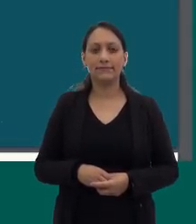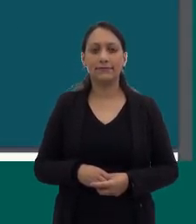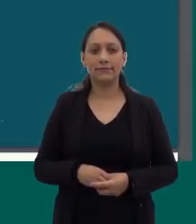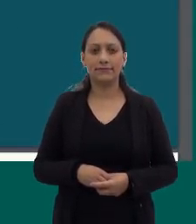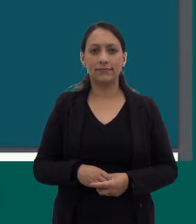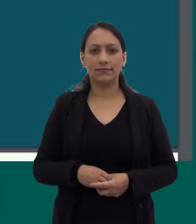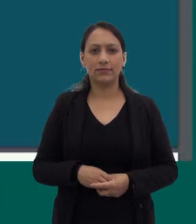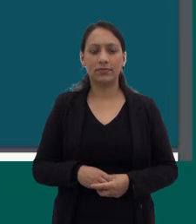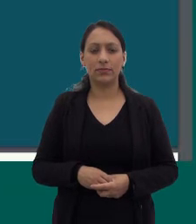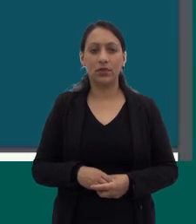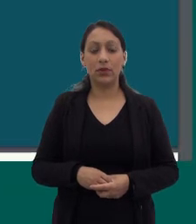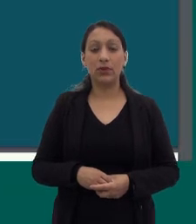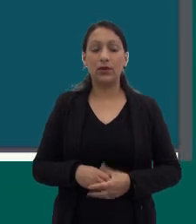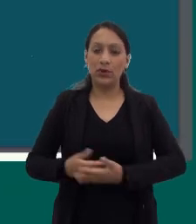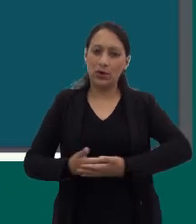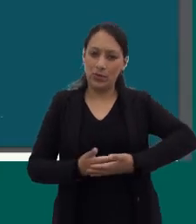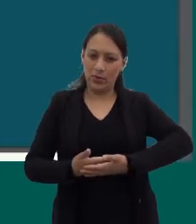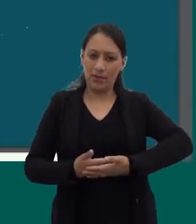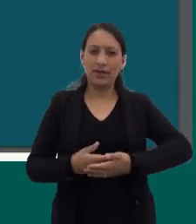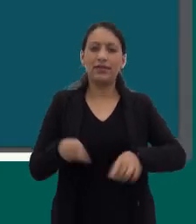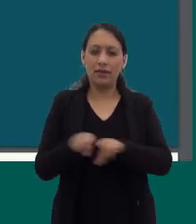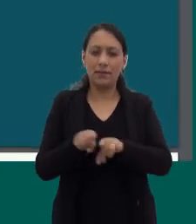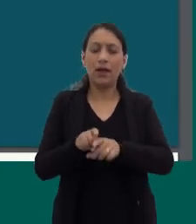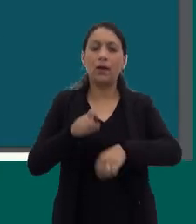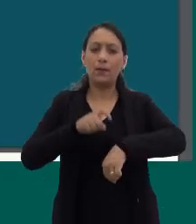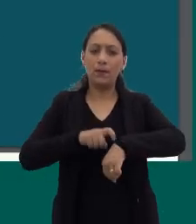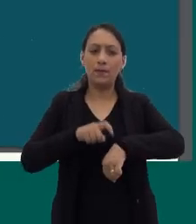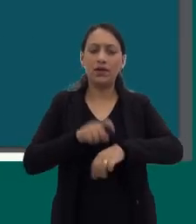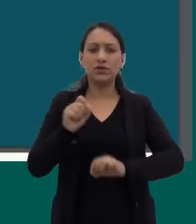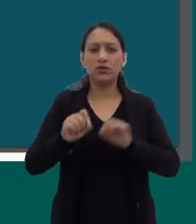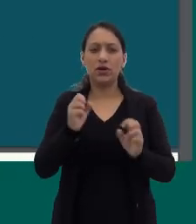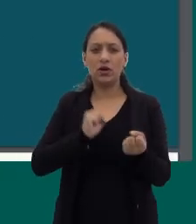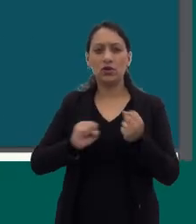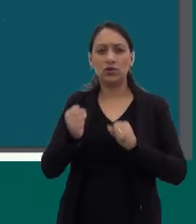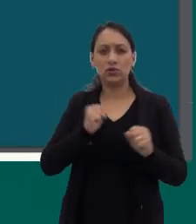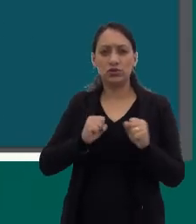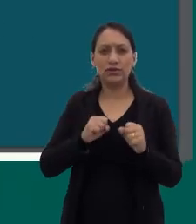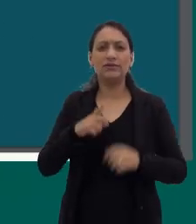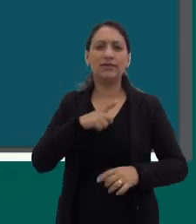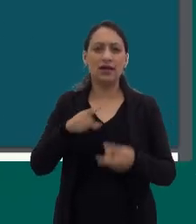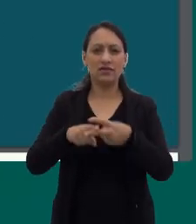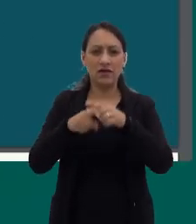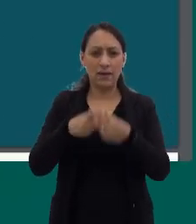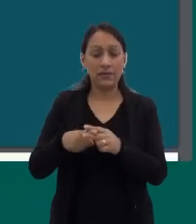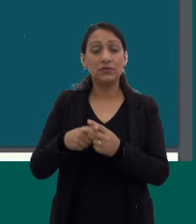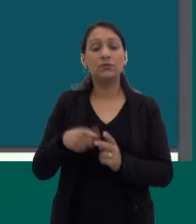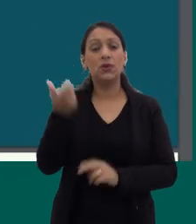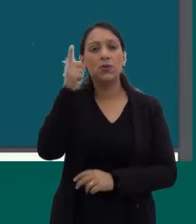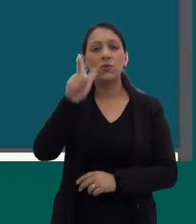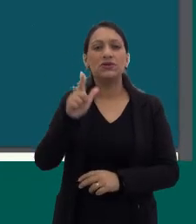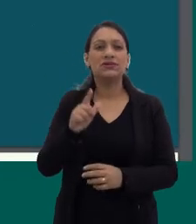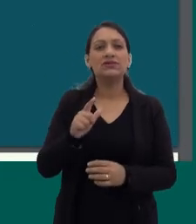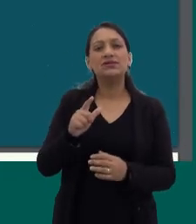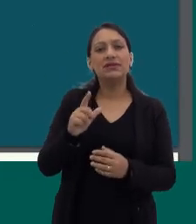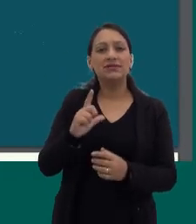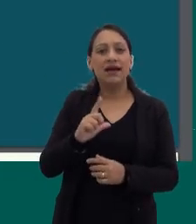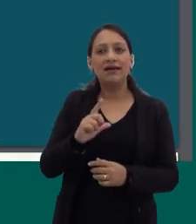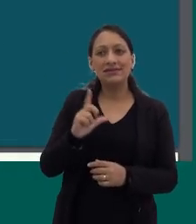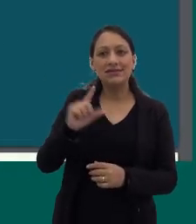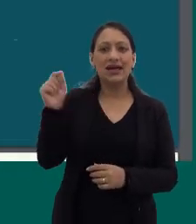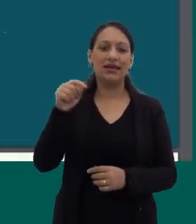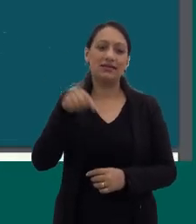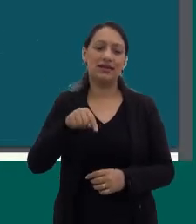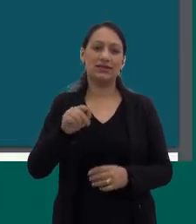É o grande momento do bebê que tem a angústia da mãe longe, tem essas ferramentas para sair disso, né?